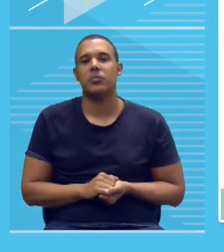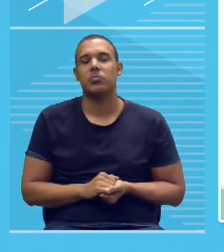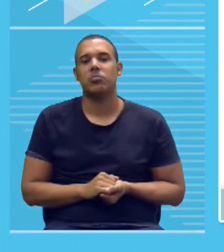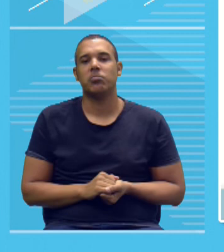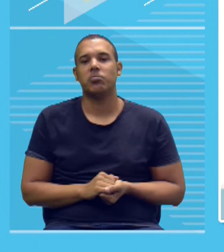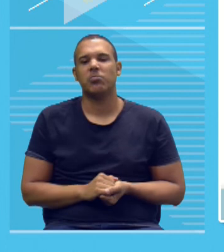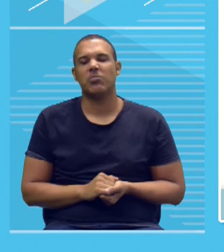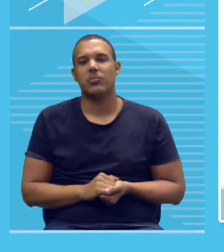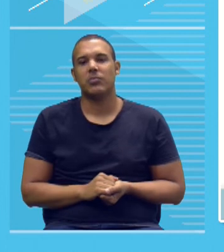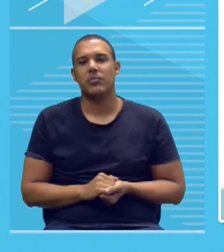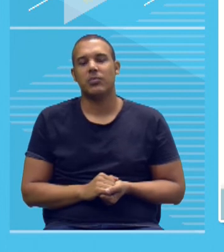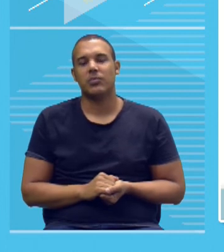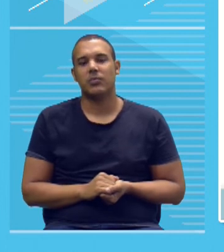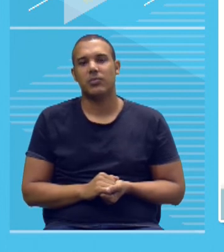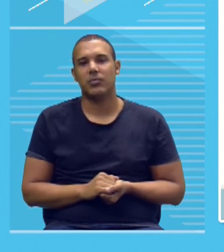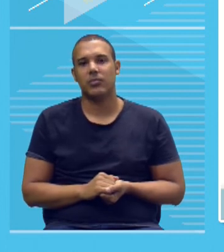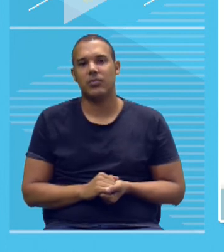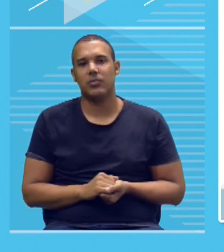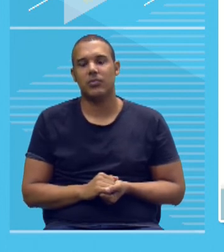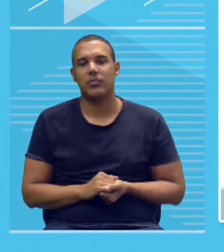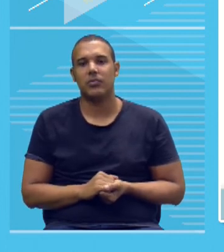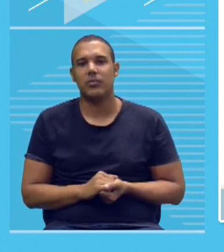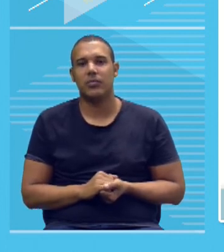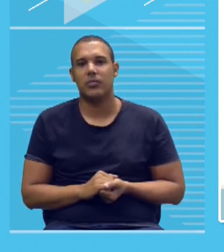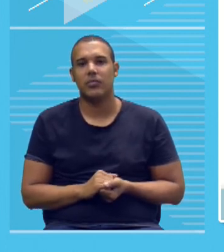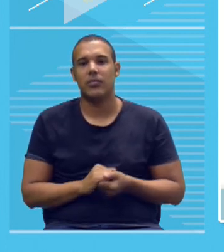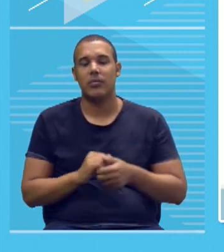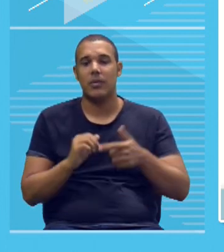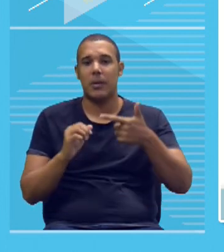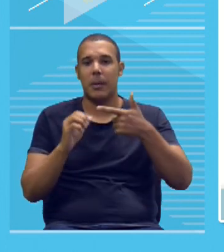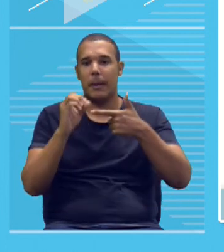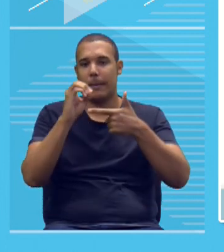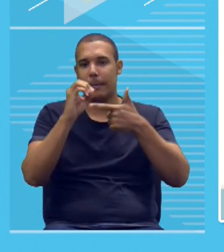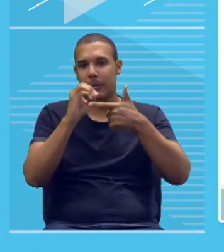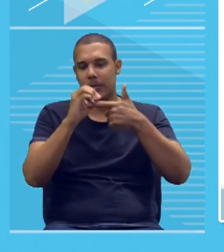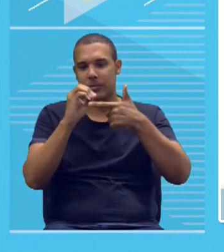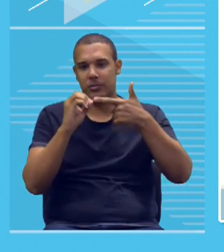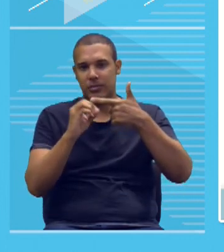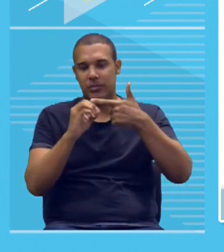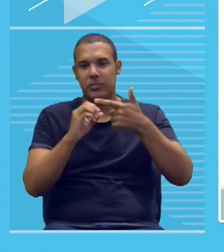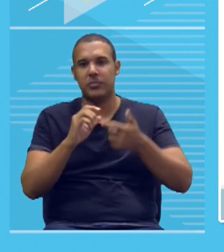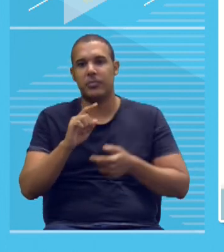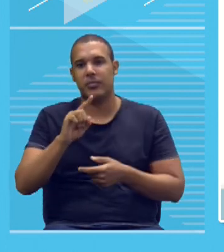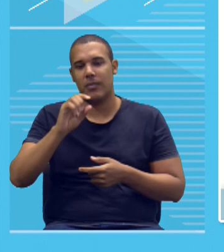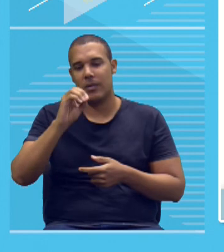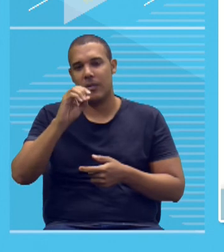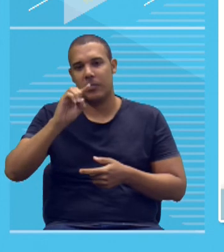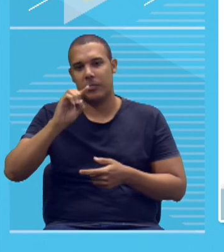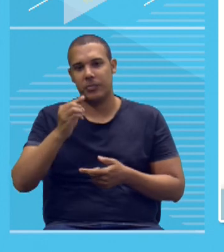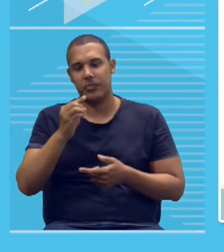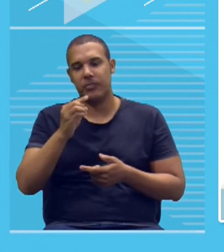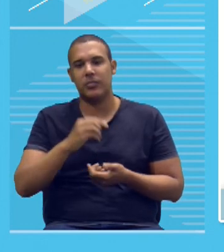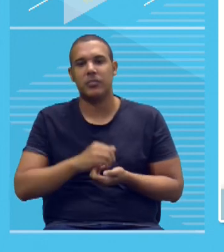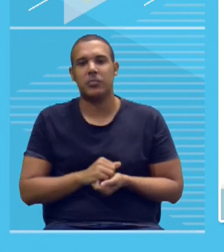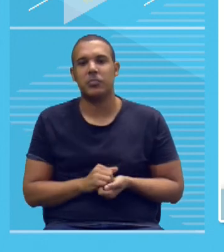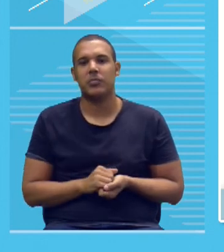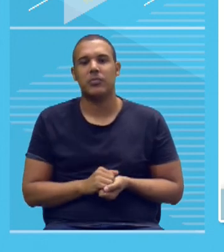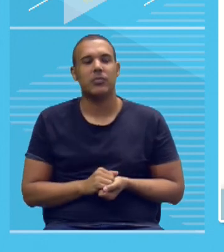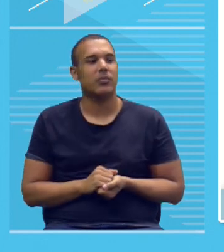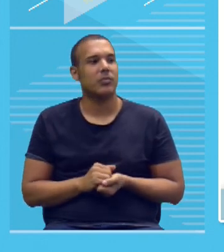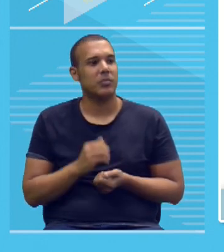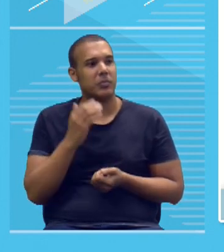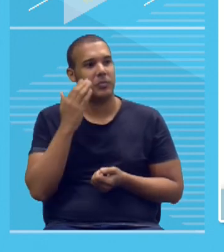coloca em cada dia Prof seu vai colocar aqui 10 né vai ficar 0,1 sou 30